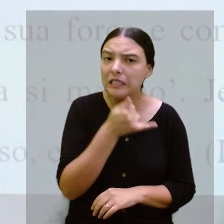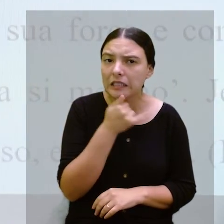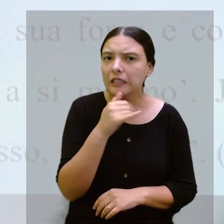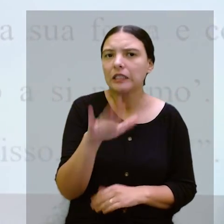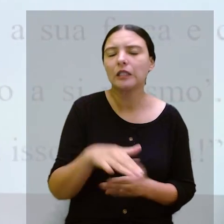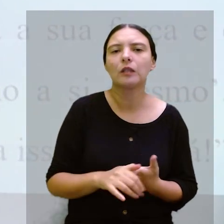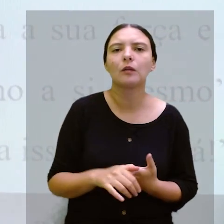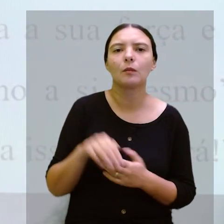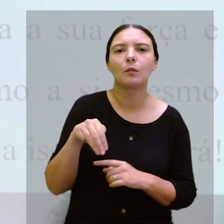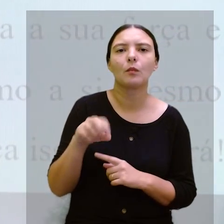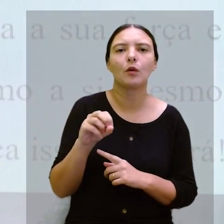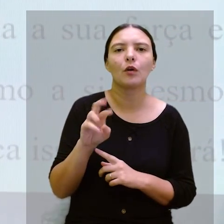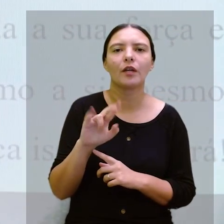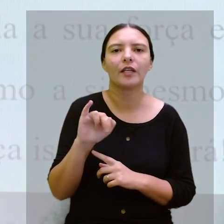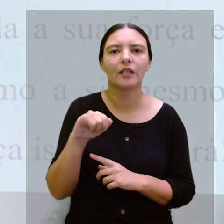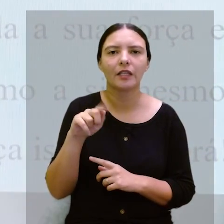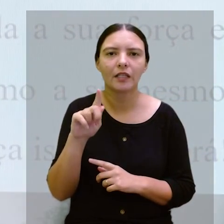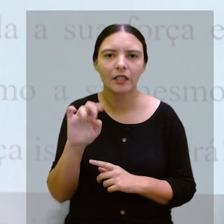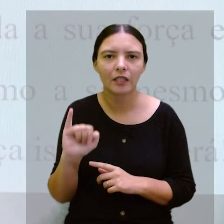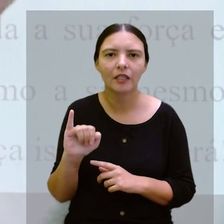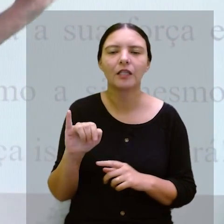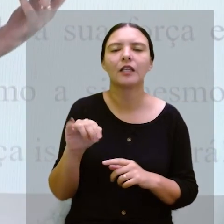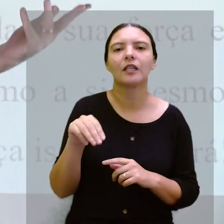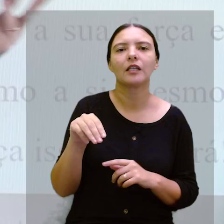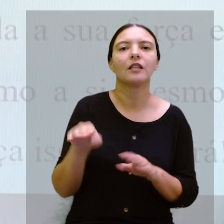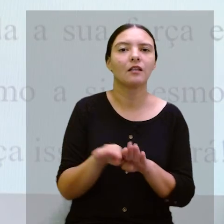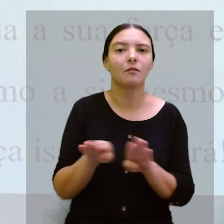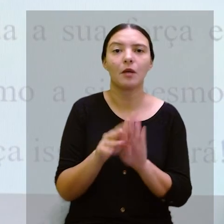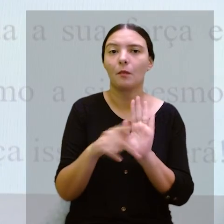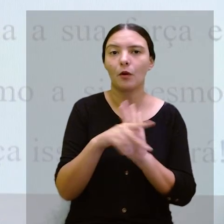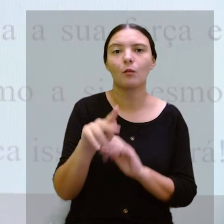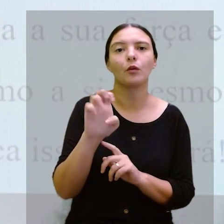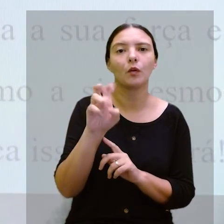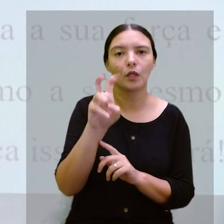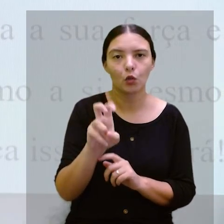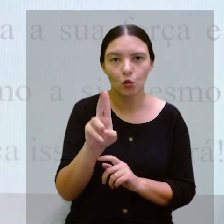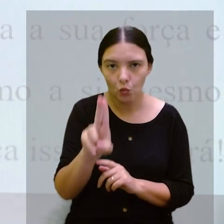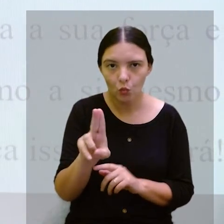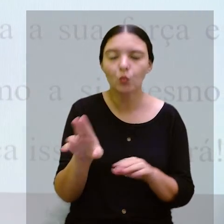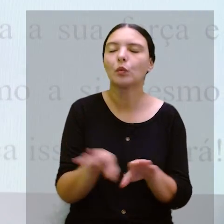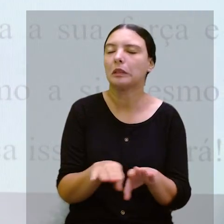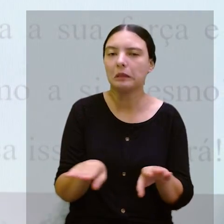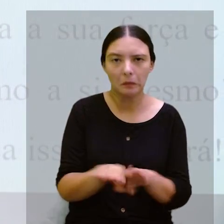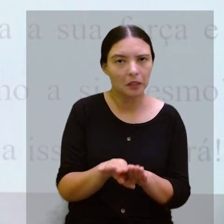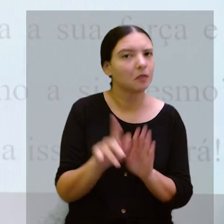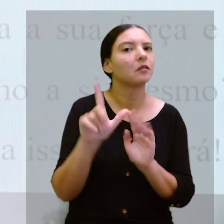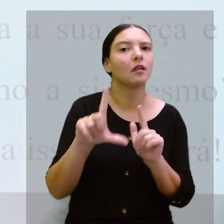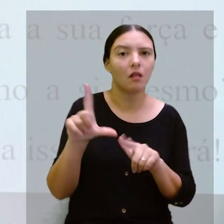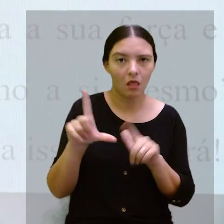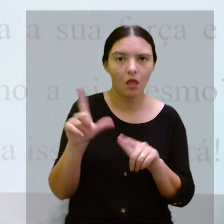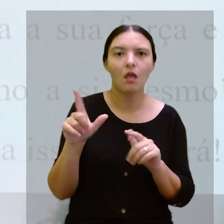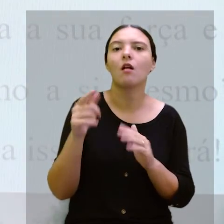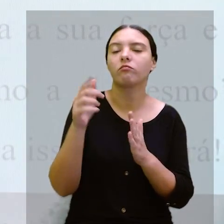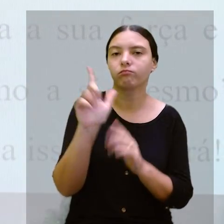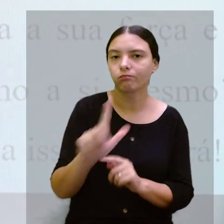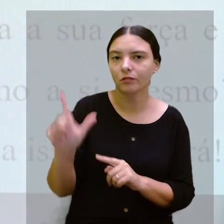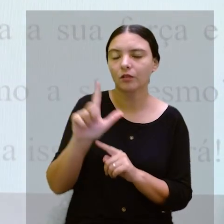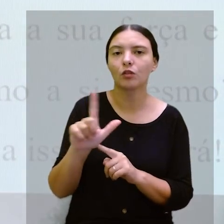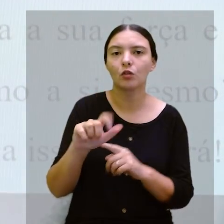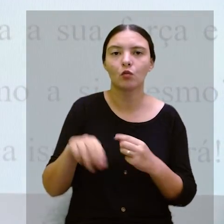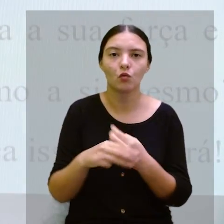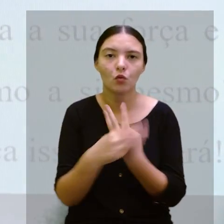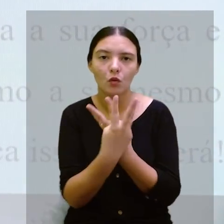um Moriqui de Exu também é um texto literário, né? Uma narrativa dos judeus é um